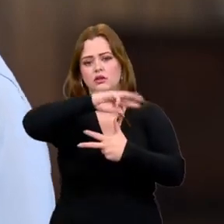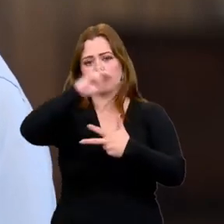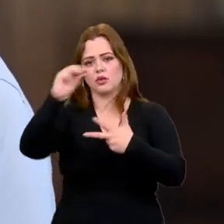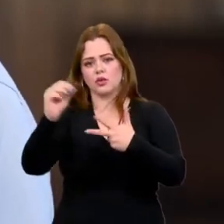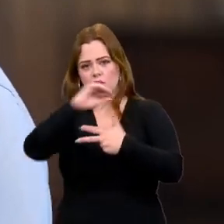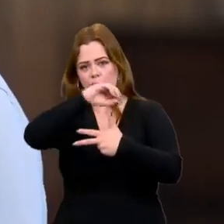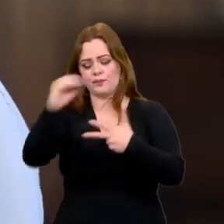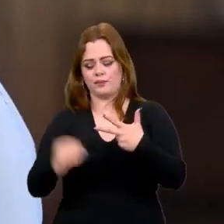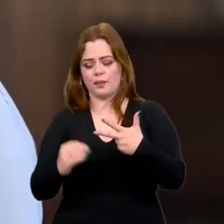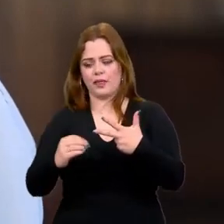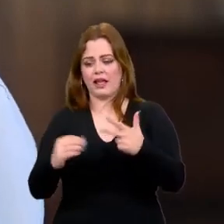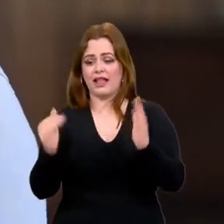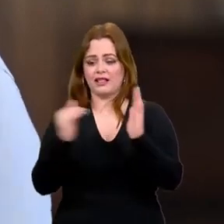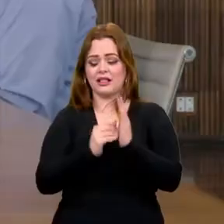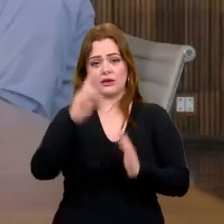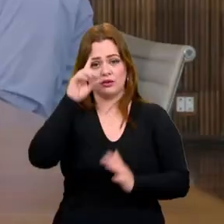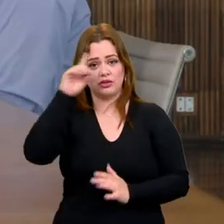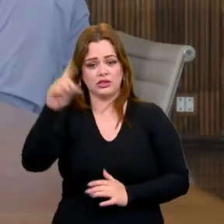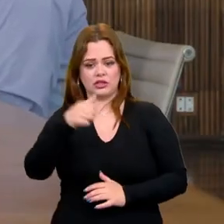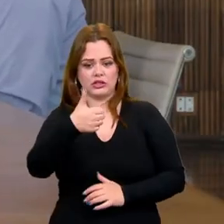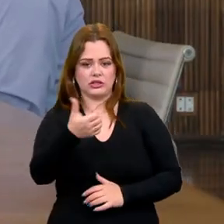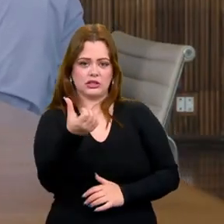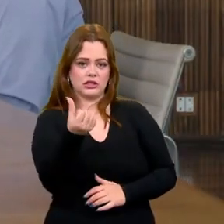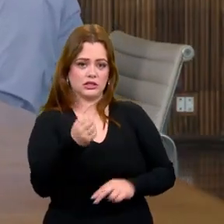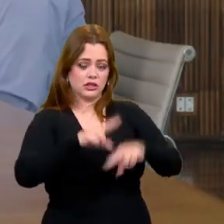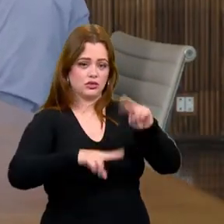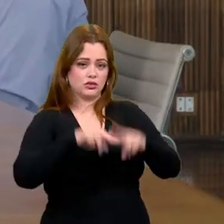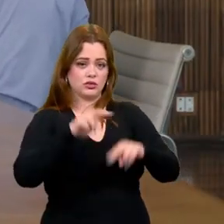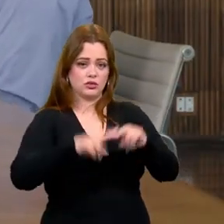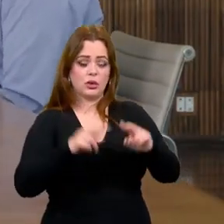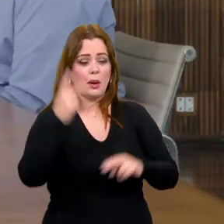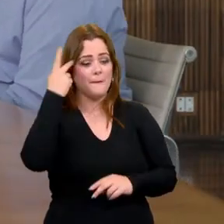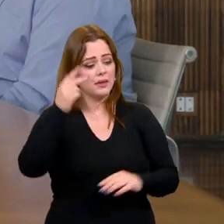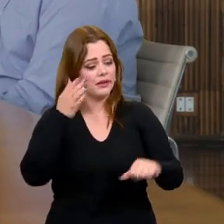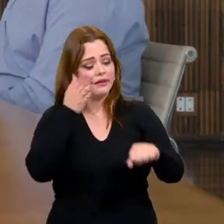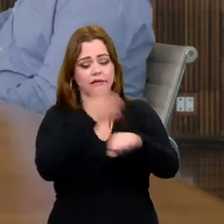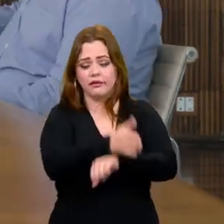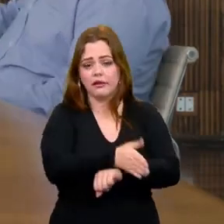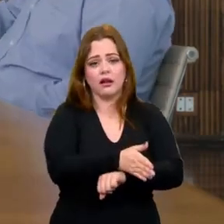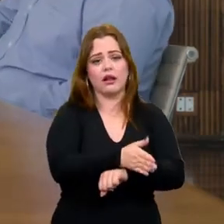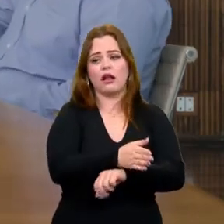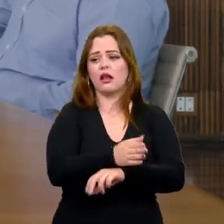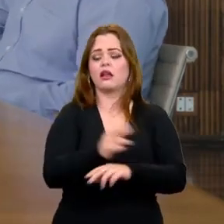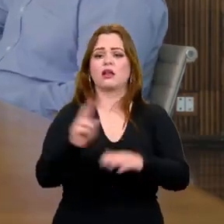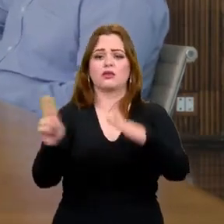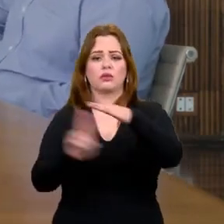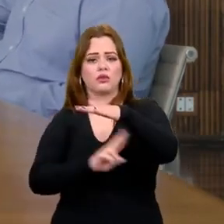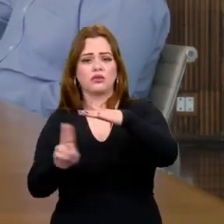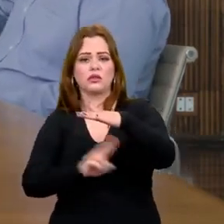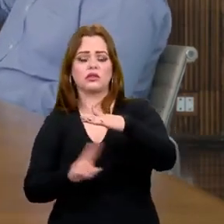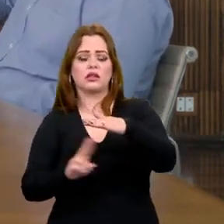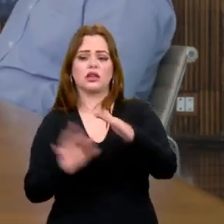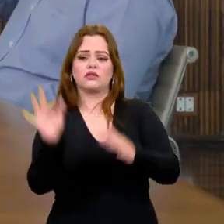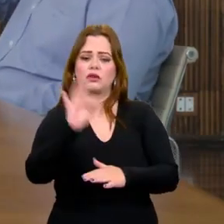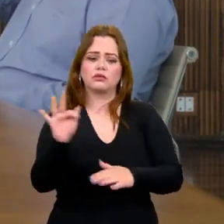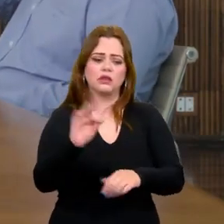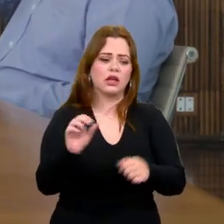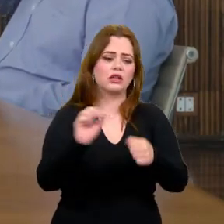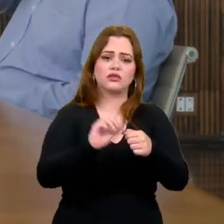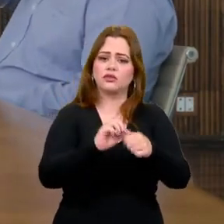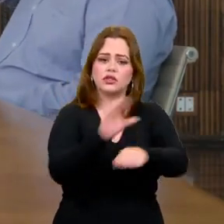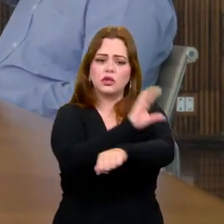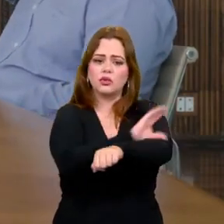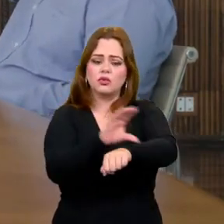de entrar na universidade e fazer e virar Doutor o Doutora esse sonho de ser doutor não é uma coisa sedutor né